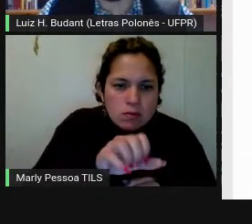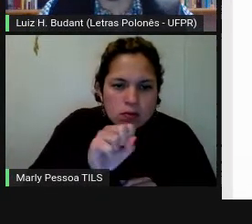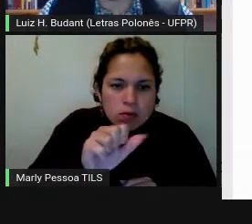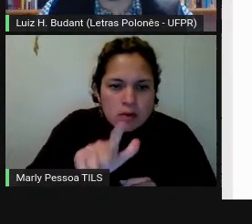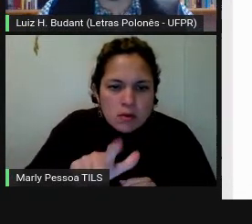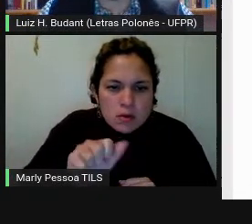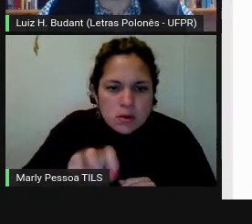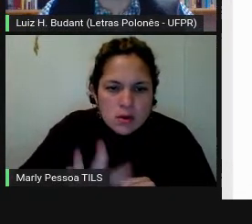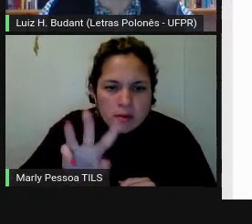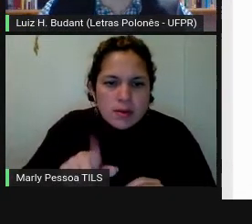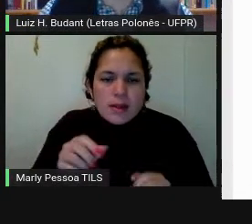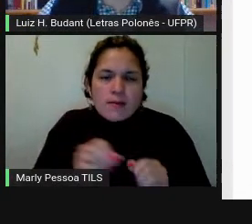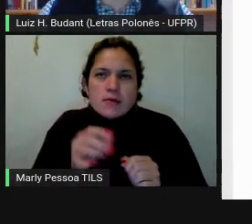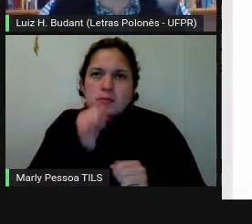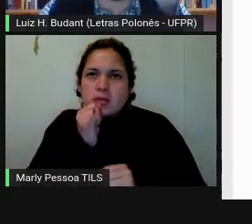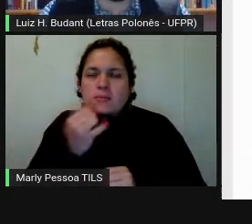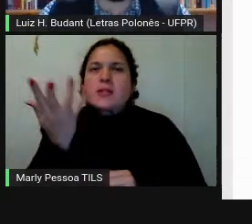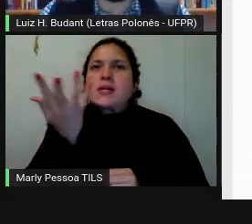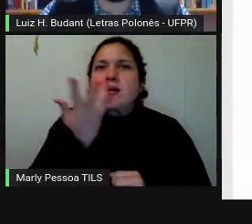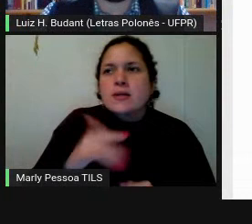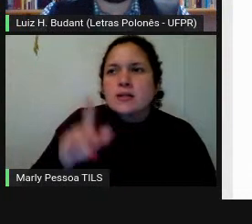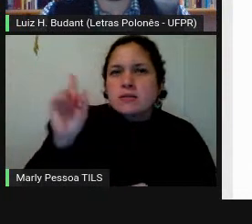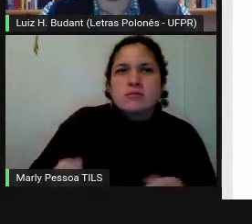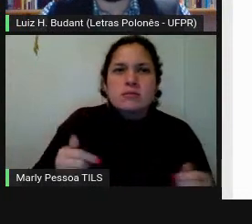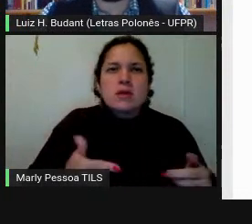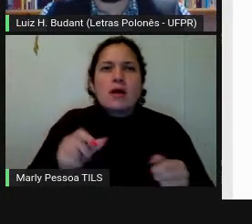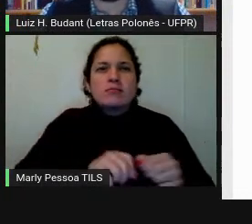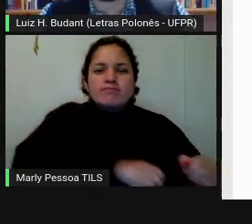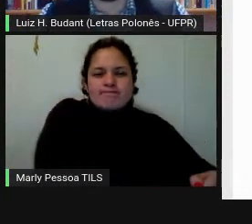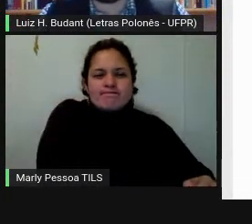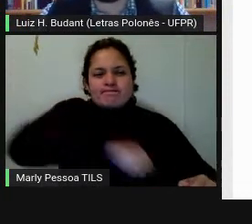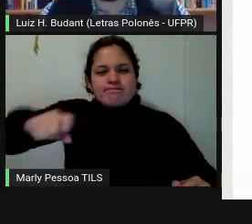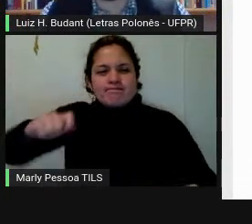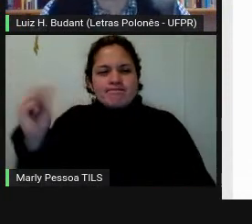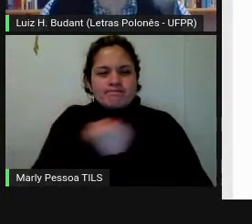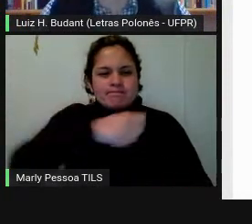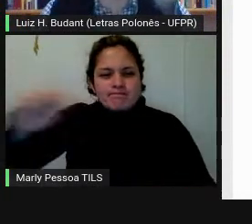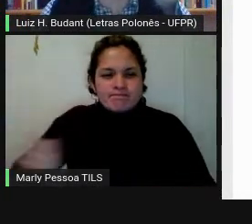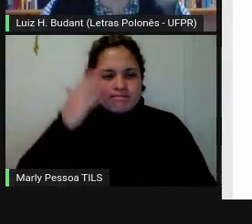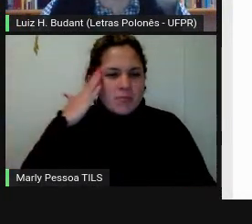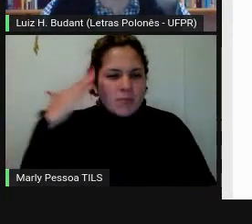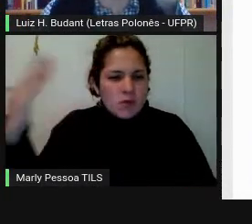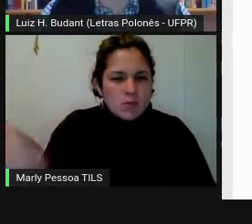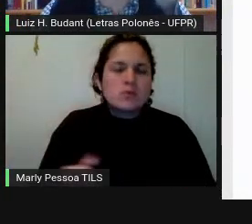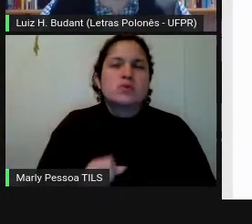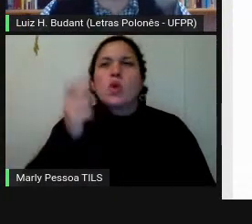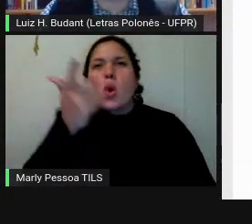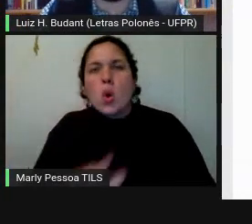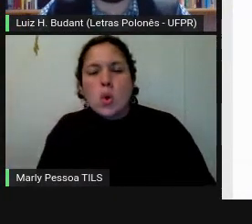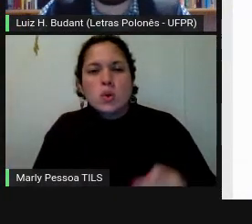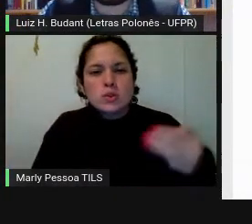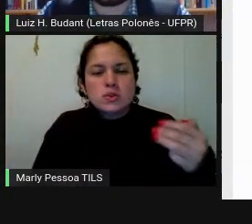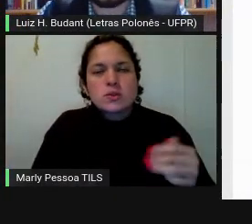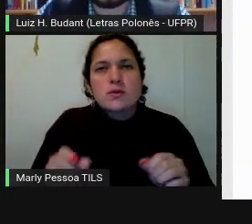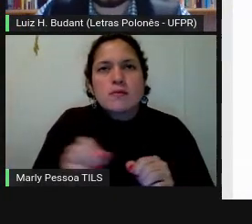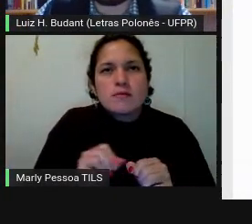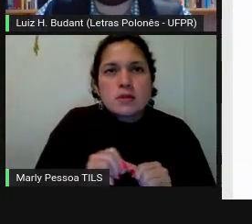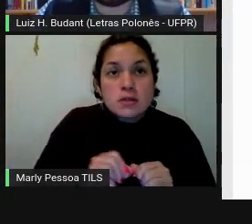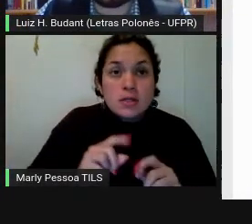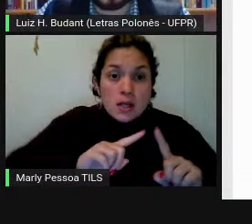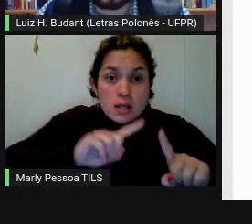significaria algo que essa criança seja um guerreiro famoso. Stanisław, que essa pessoa se torne